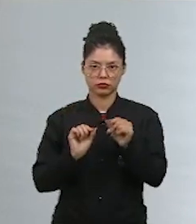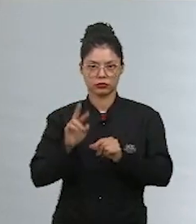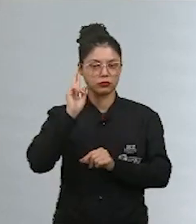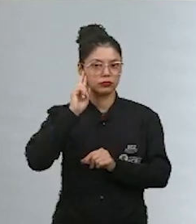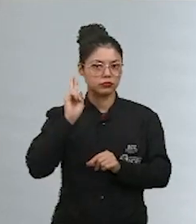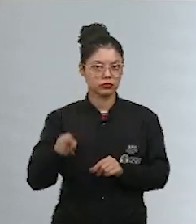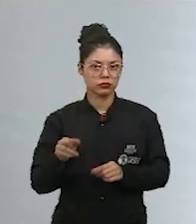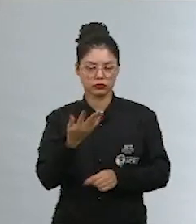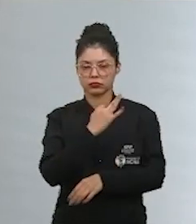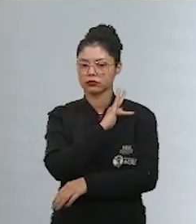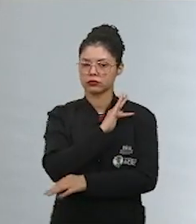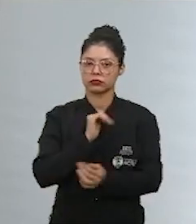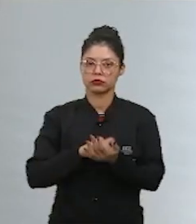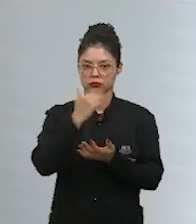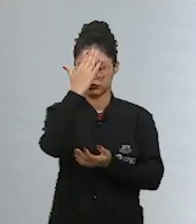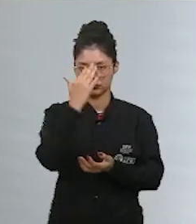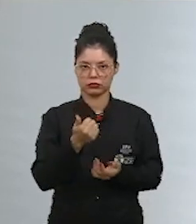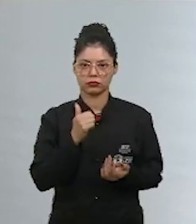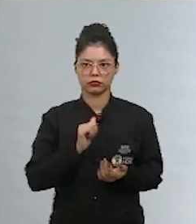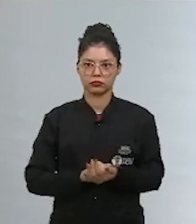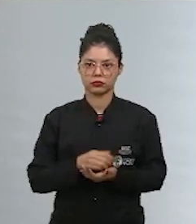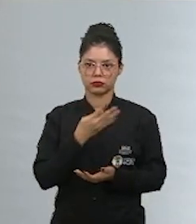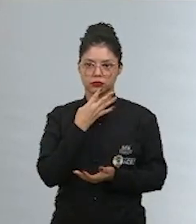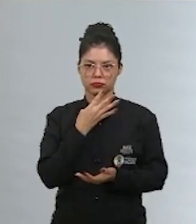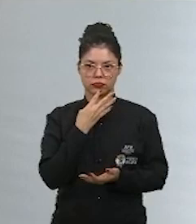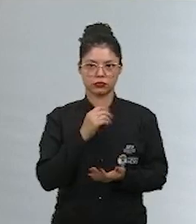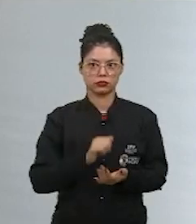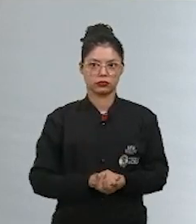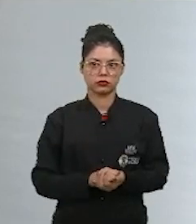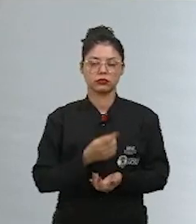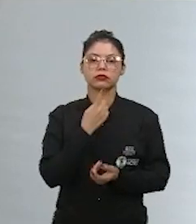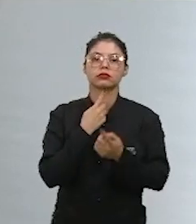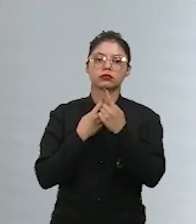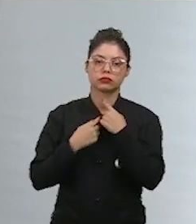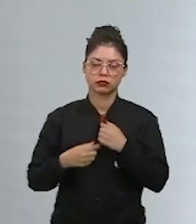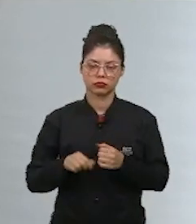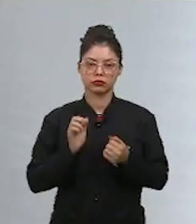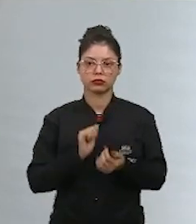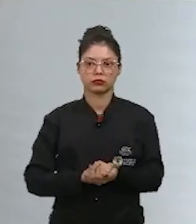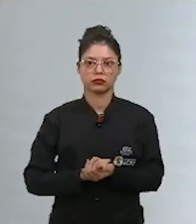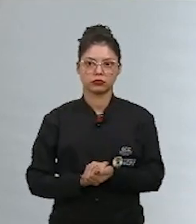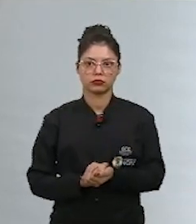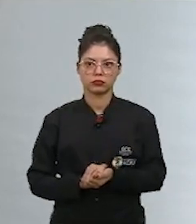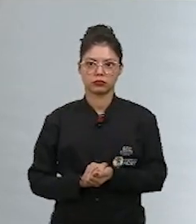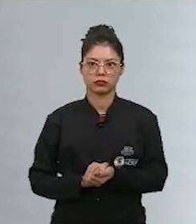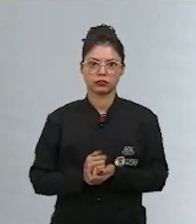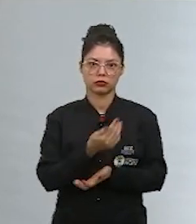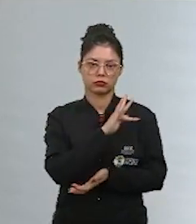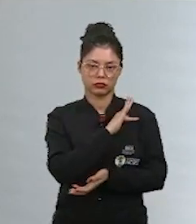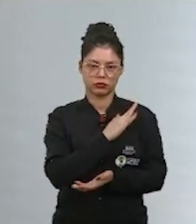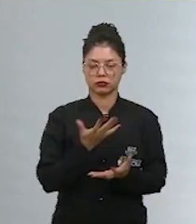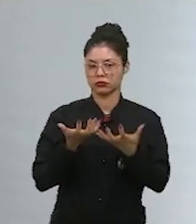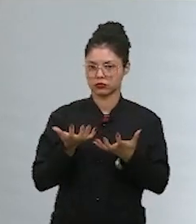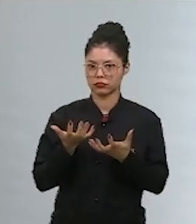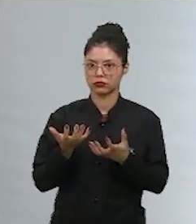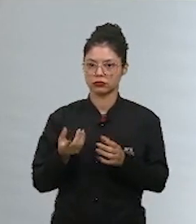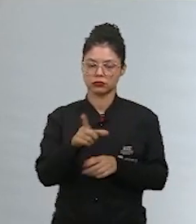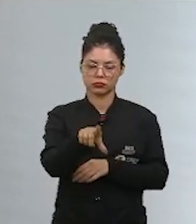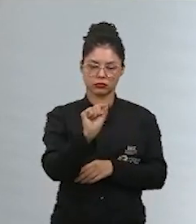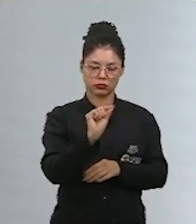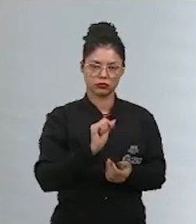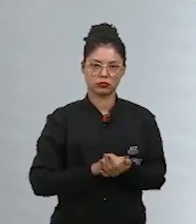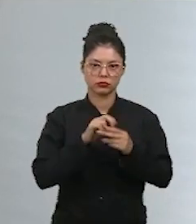a faculdade de saber e conhecer, e a vontade é a faculdade de querer e